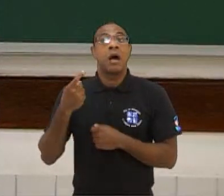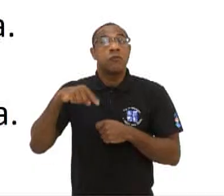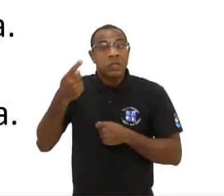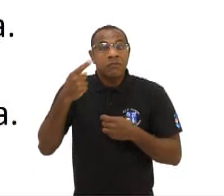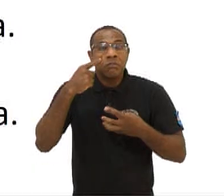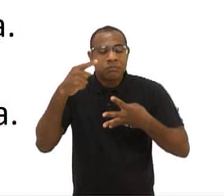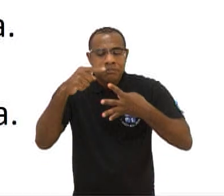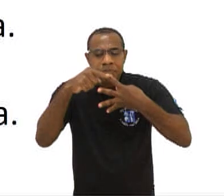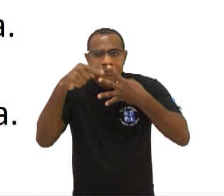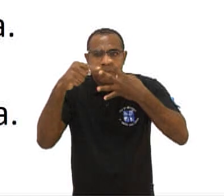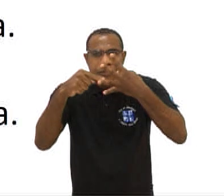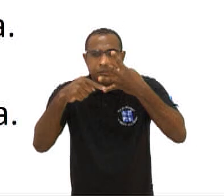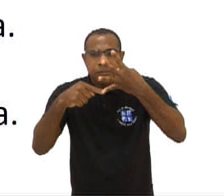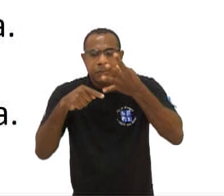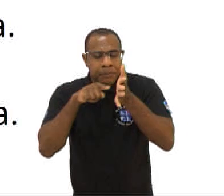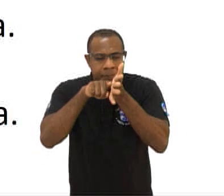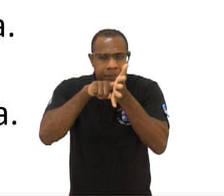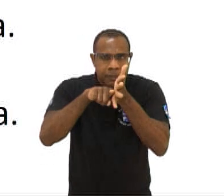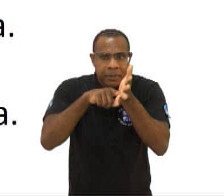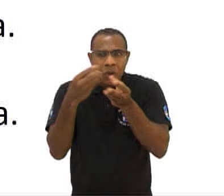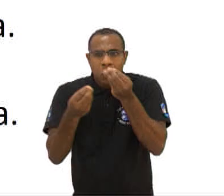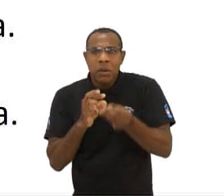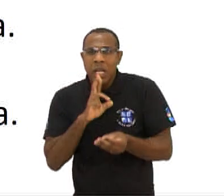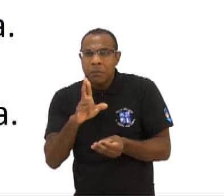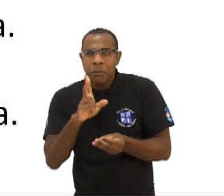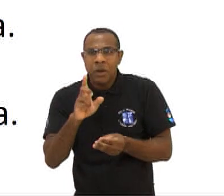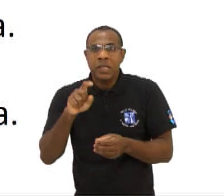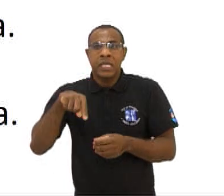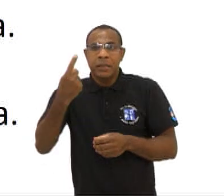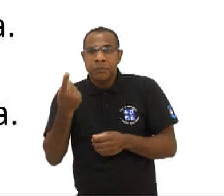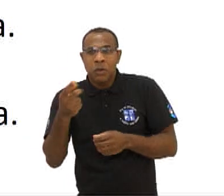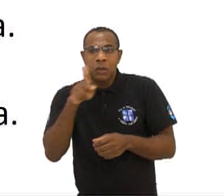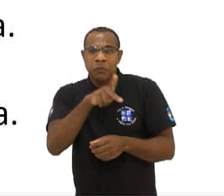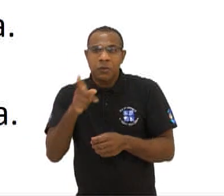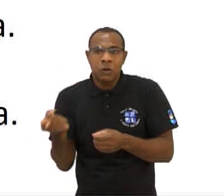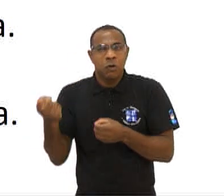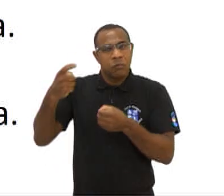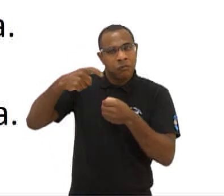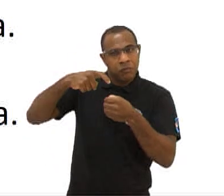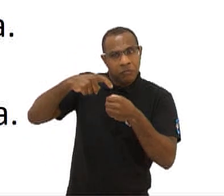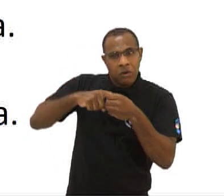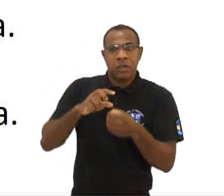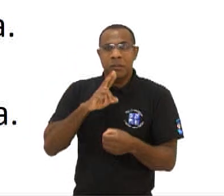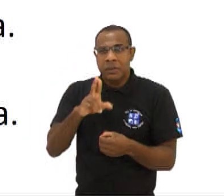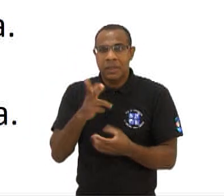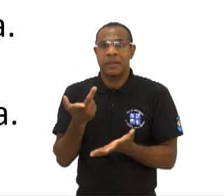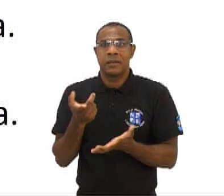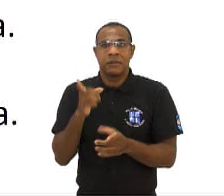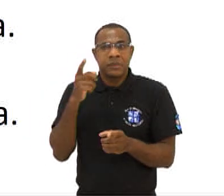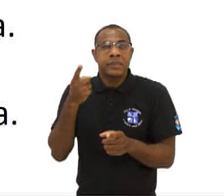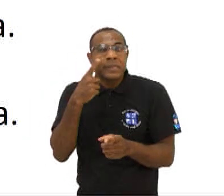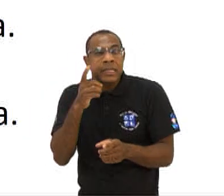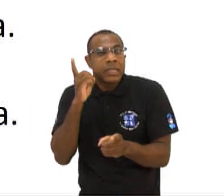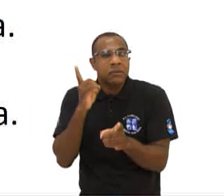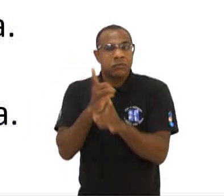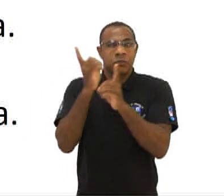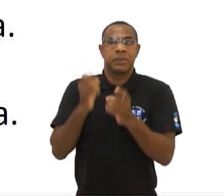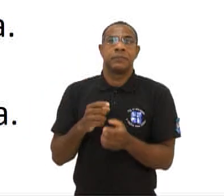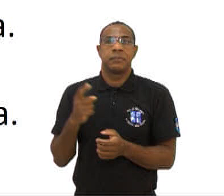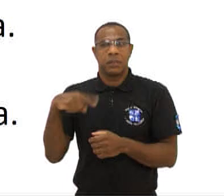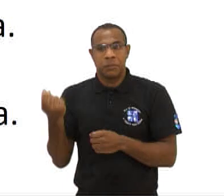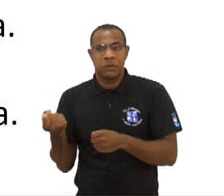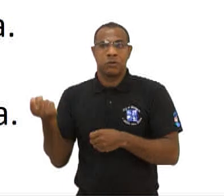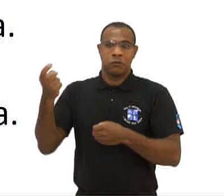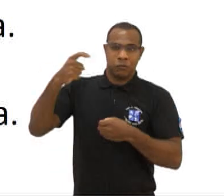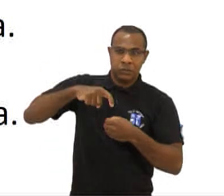vocês. Beleza? Conto com vocês, daqui a pouco a gente responde essa questão aqui. E tem uma pegadinha aqui, hein, gente? Fique esperto.